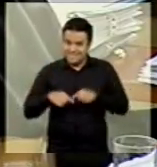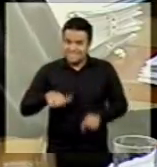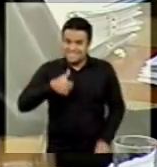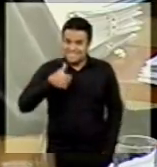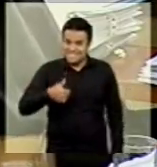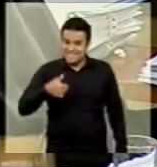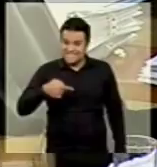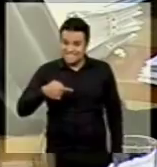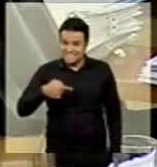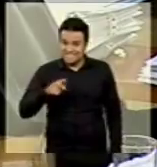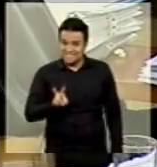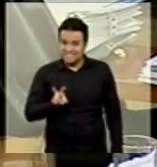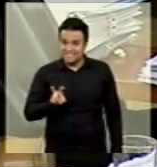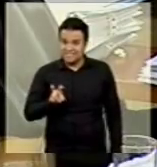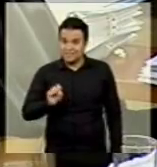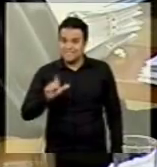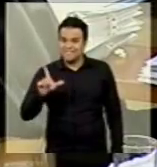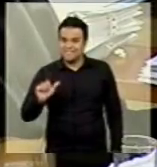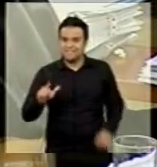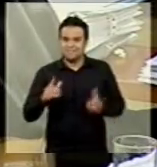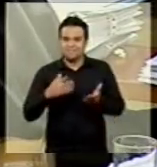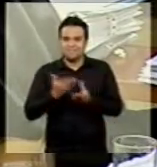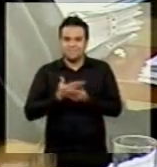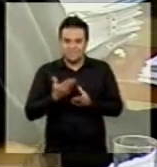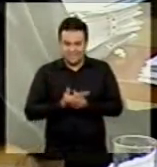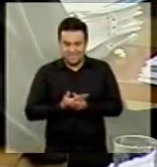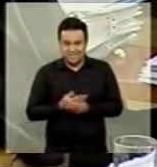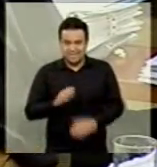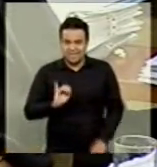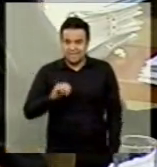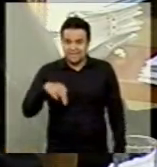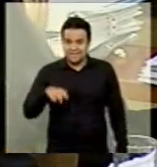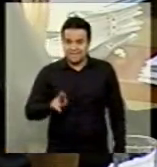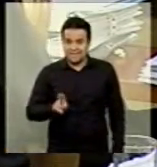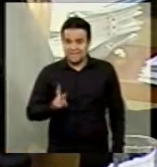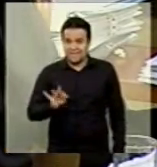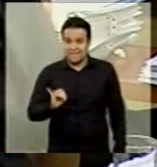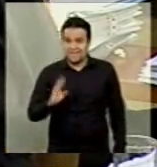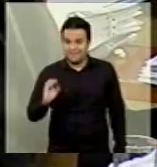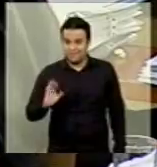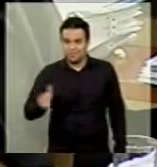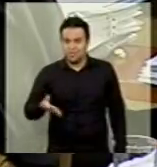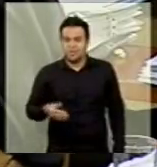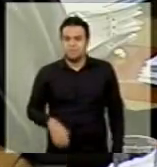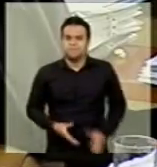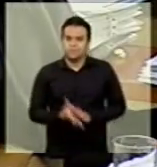175 inquéritos foram lá recebidos. Já foram baixados